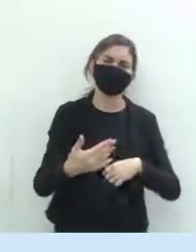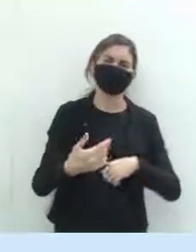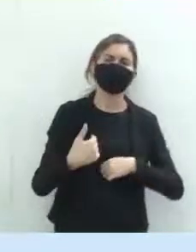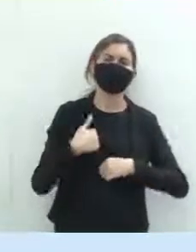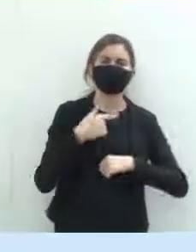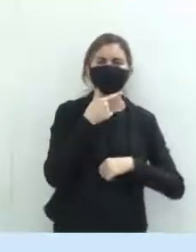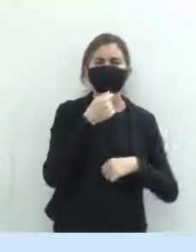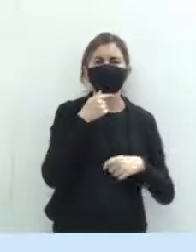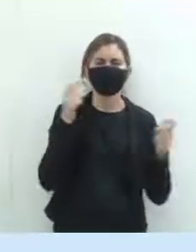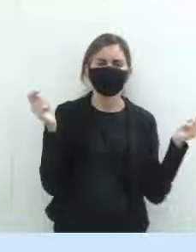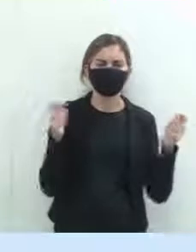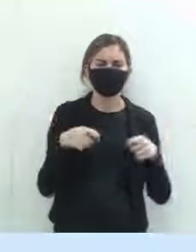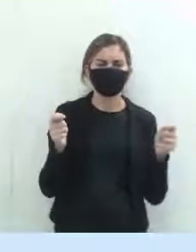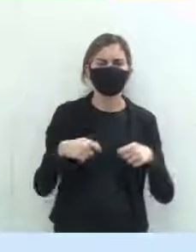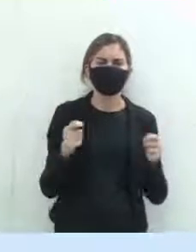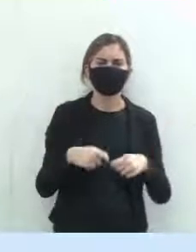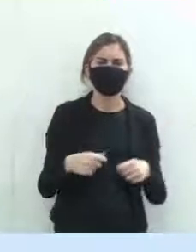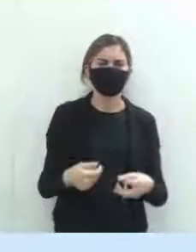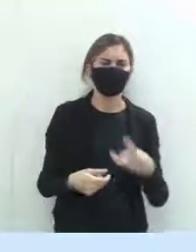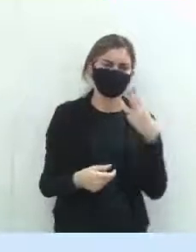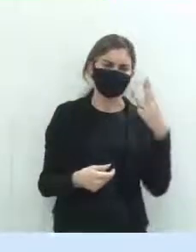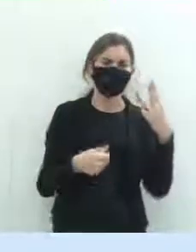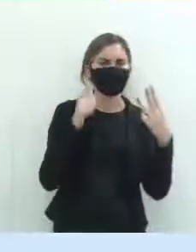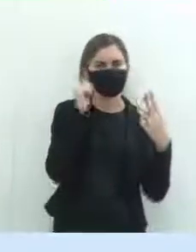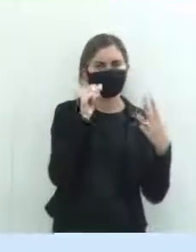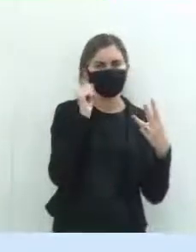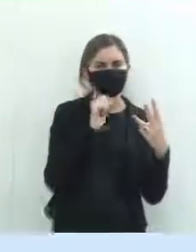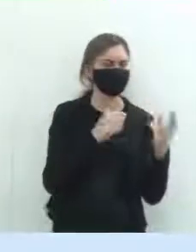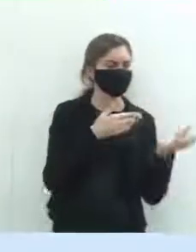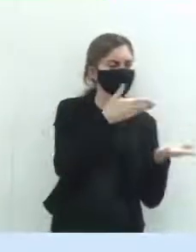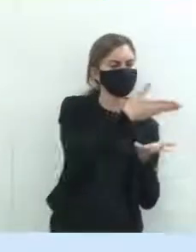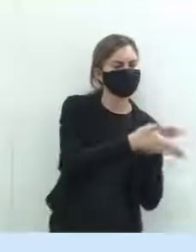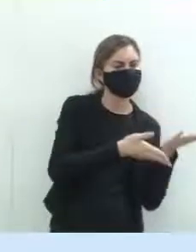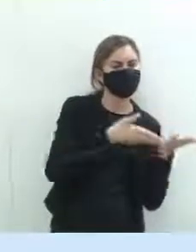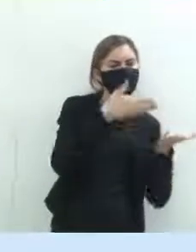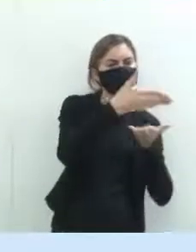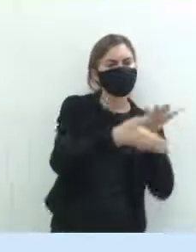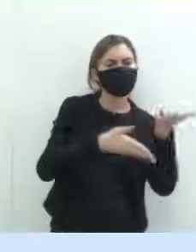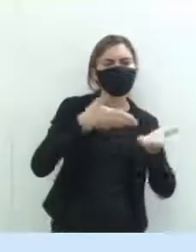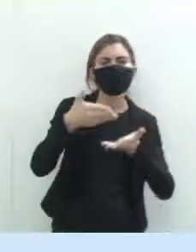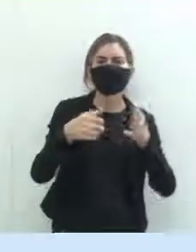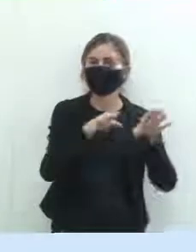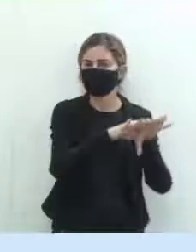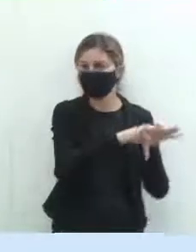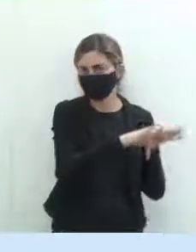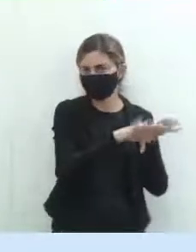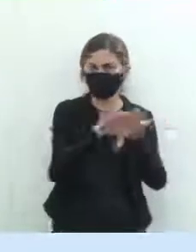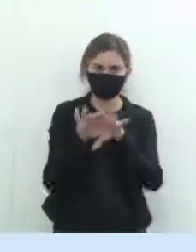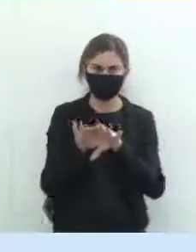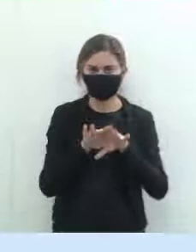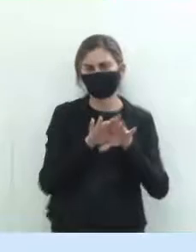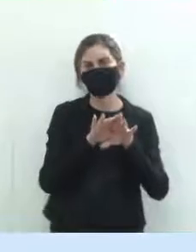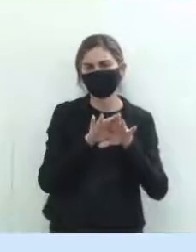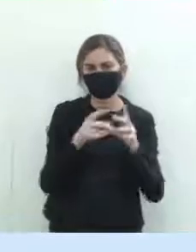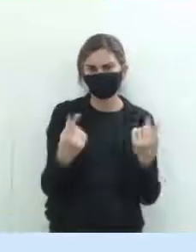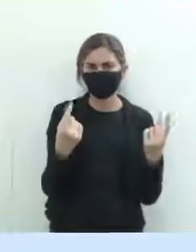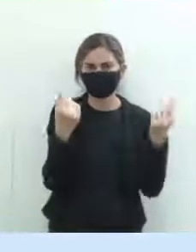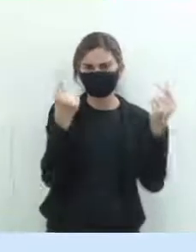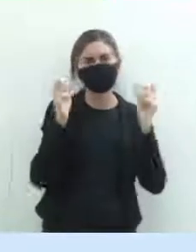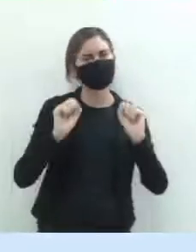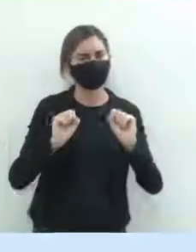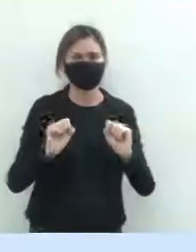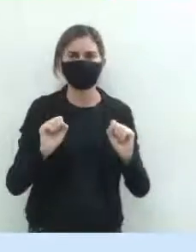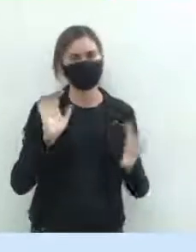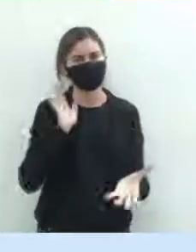ele tem condições de ter 3 mulheres e as tratar de forma igual, principalmente do ponto de vista financeiro, ele pode